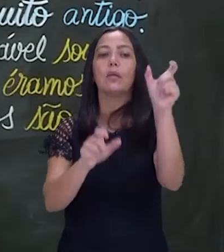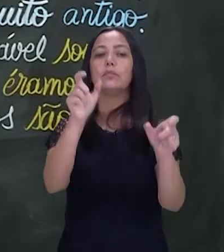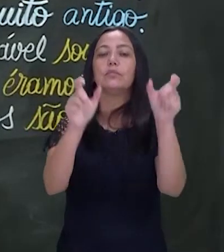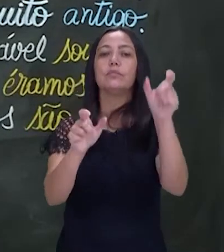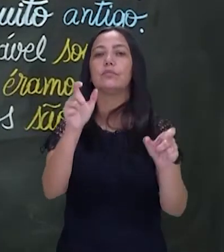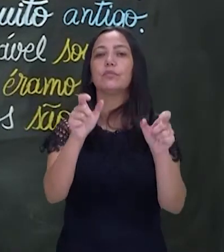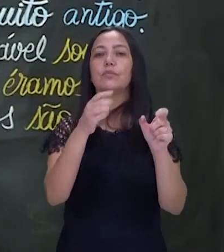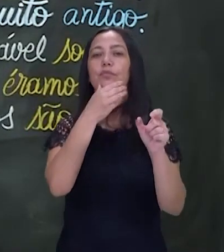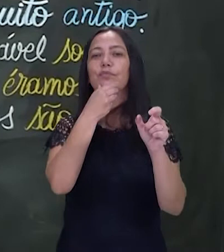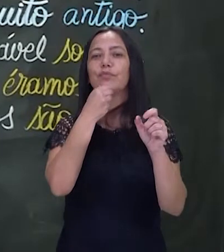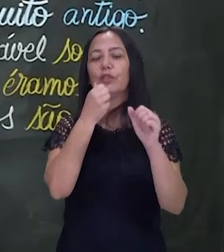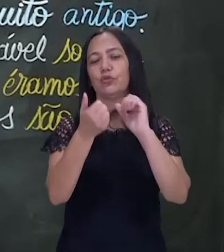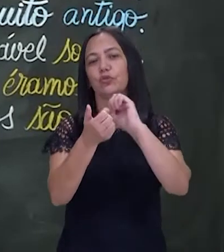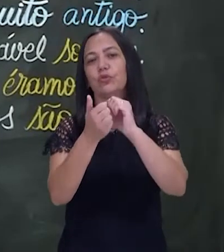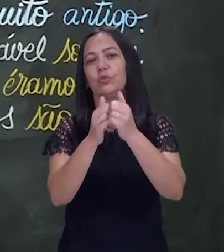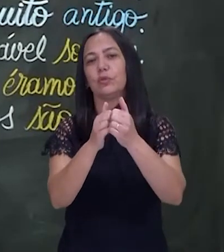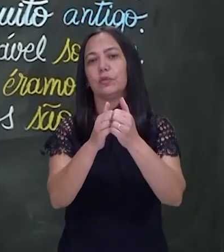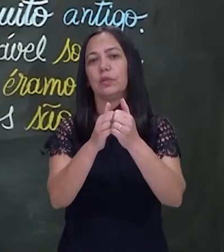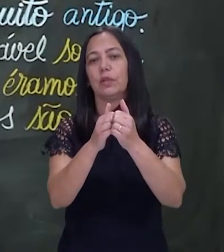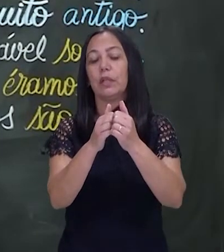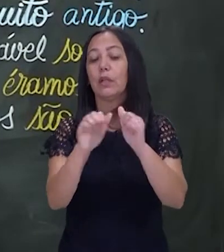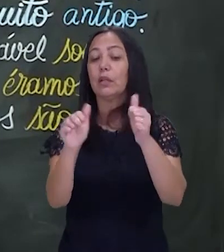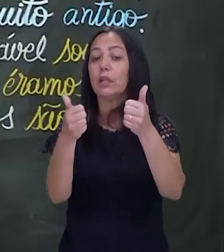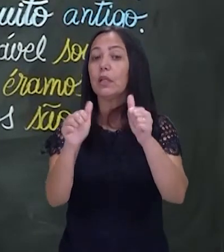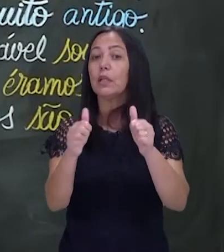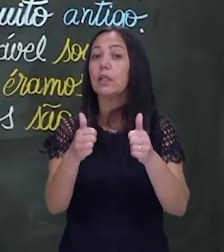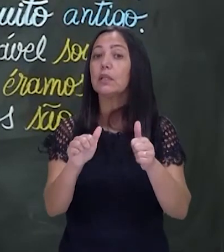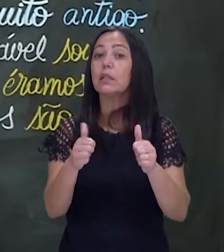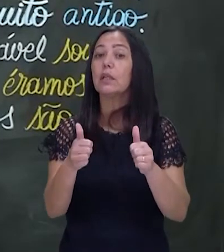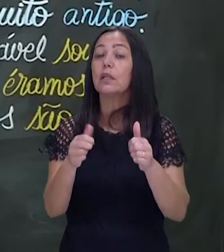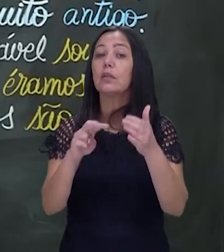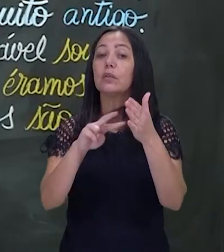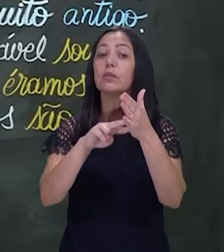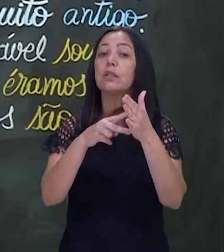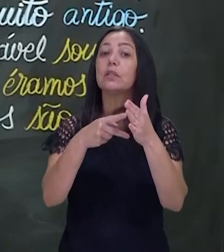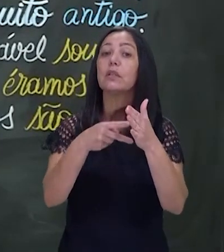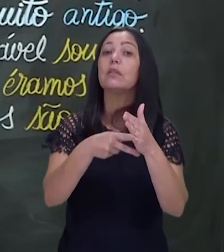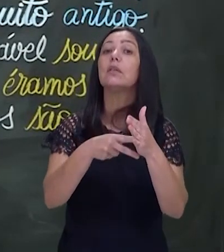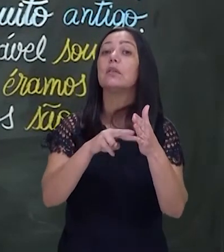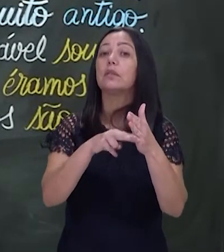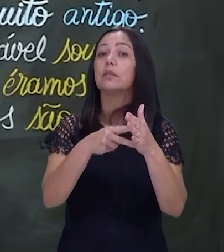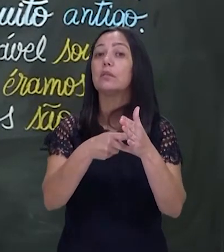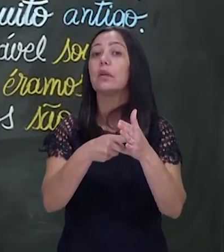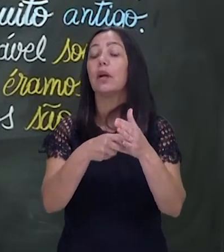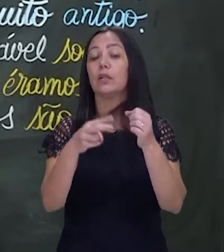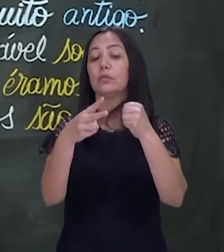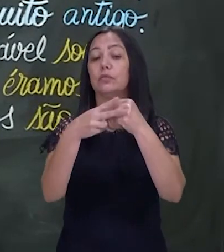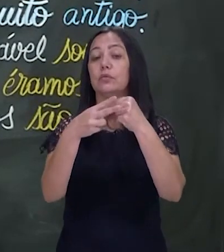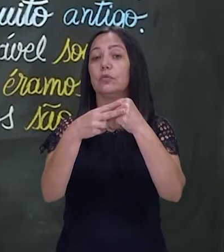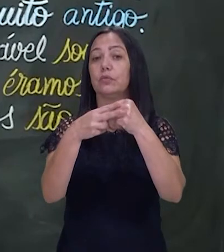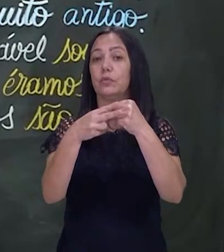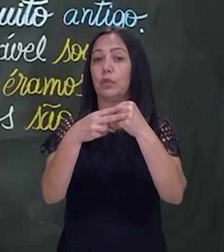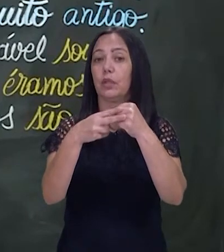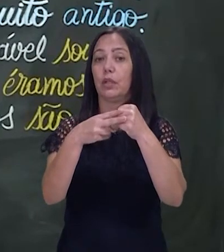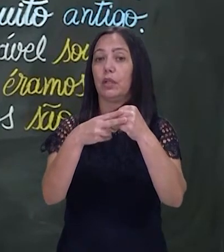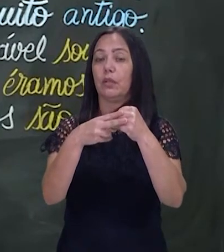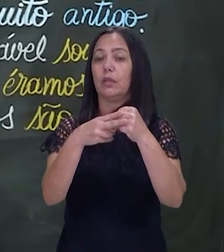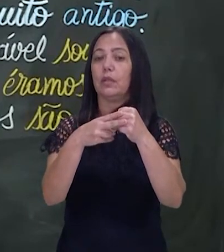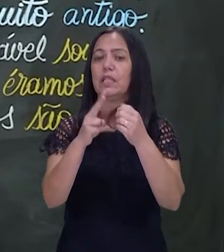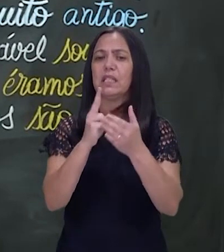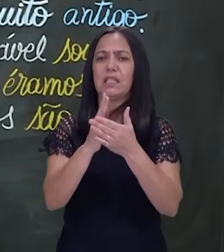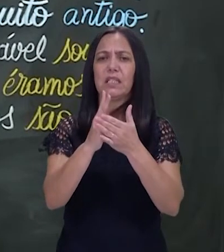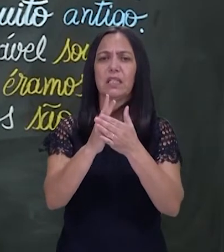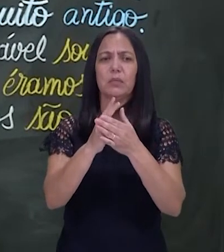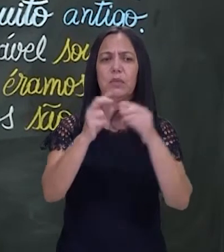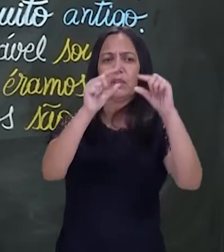Então, analise a função, não necessariamente a posição. Seria um erro você imaginar que sempre o sujeito vai